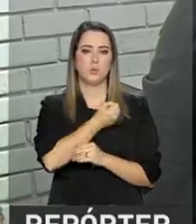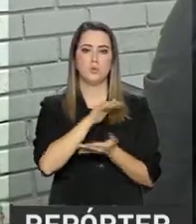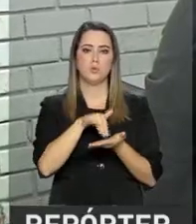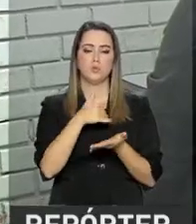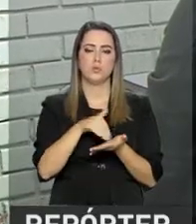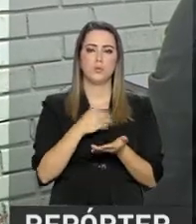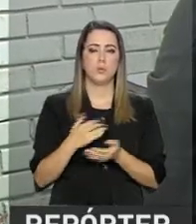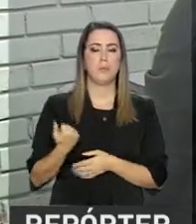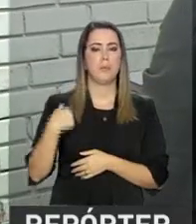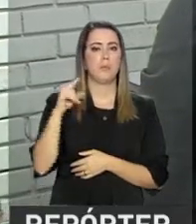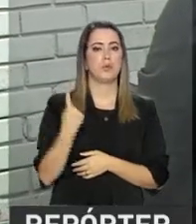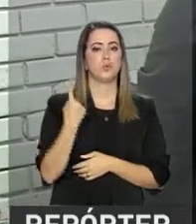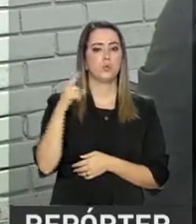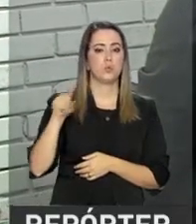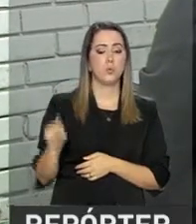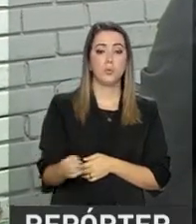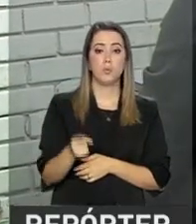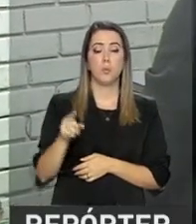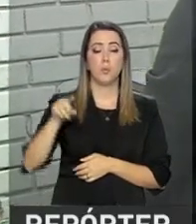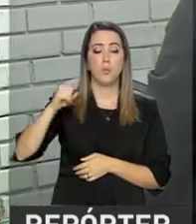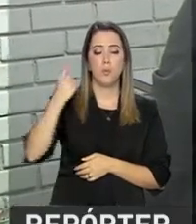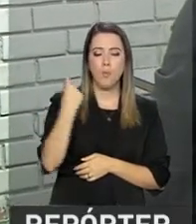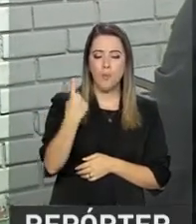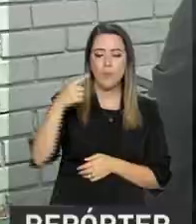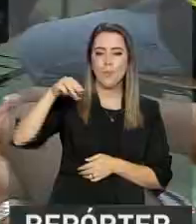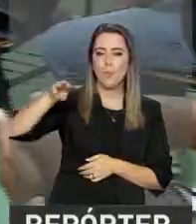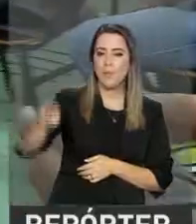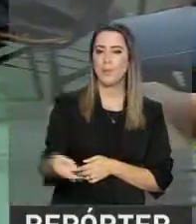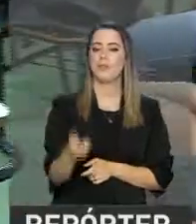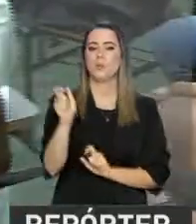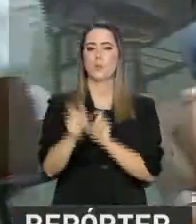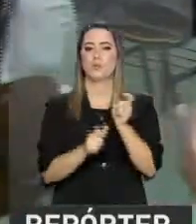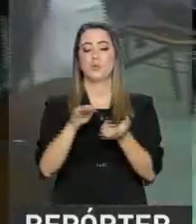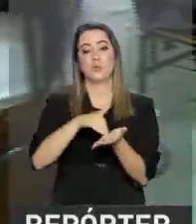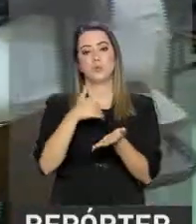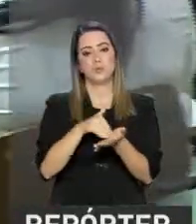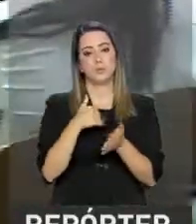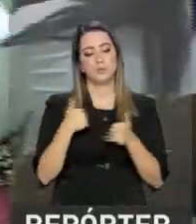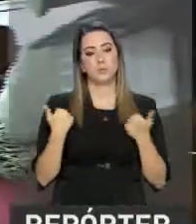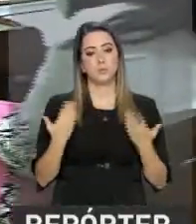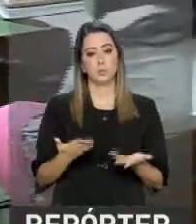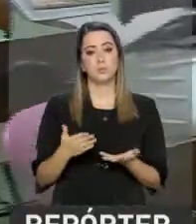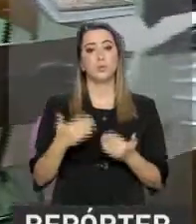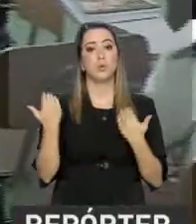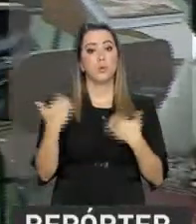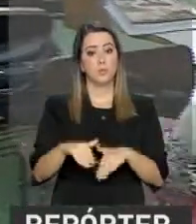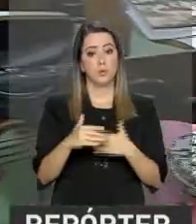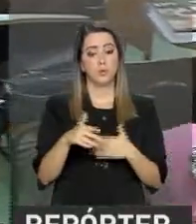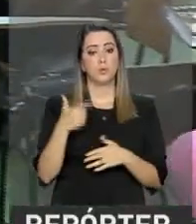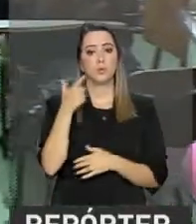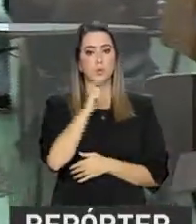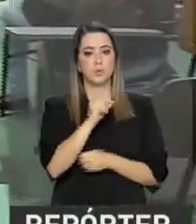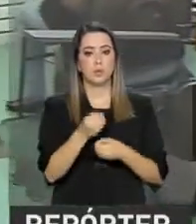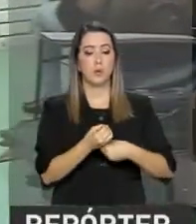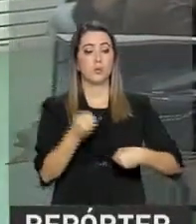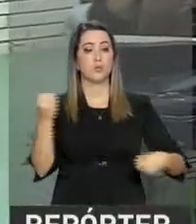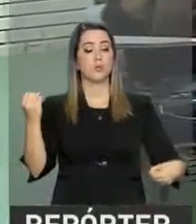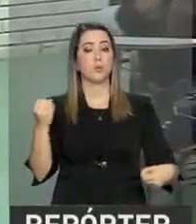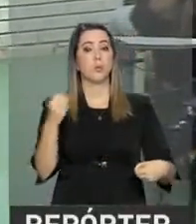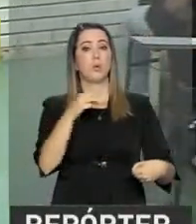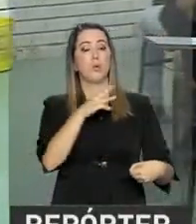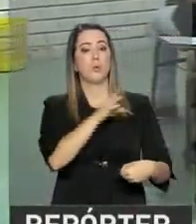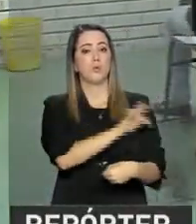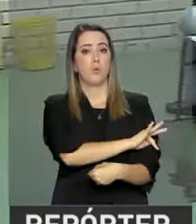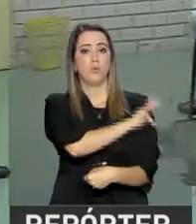mais de um milhão e meio de participantes em todo o brasil com o exame é possível obter a certificação de conclusão